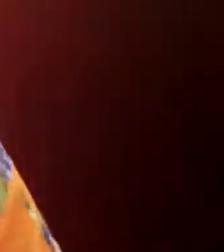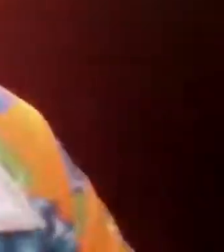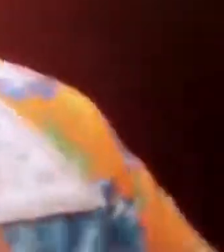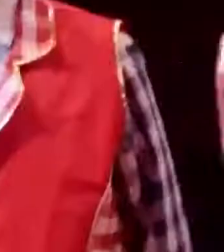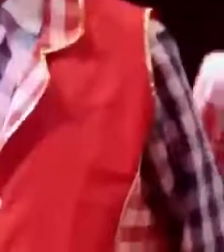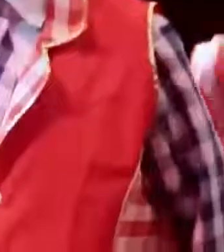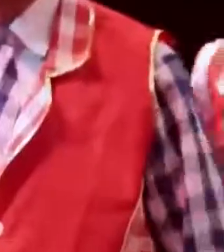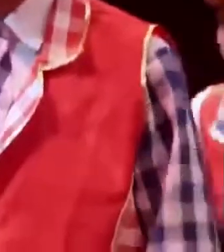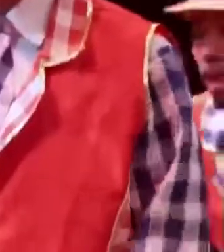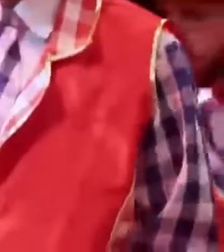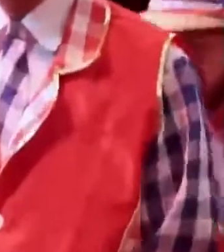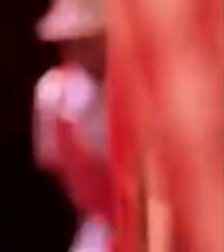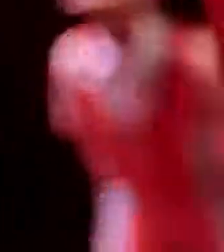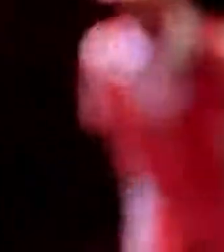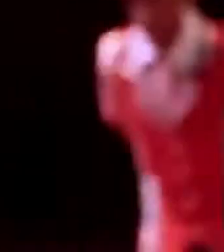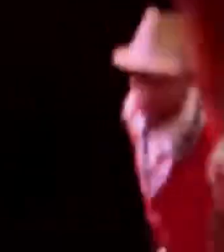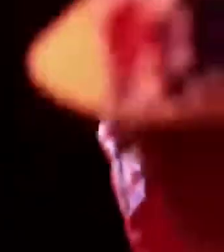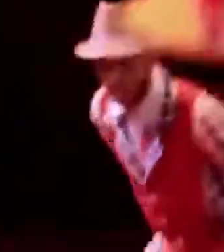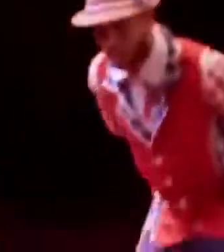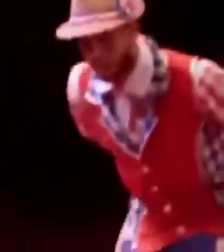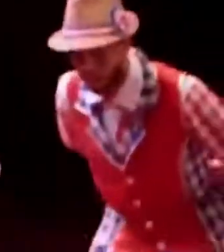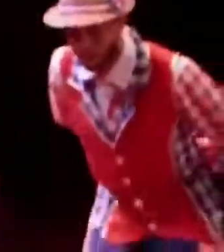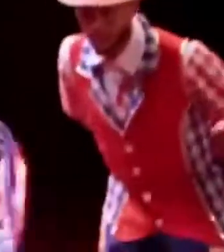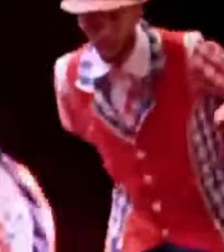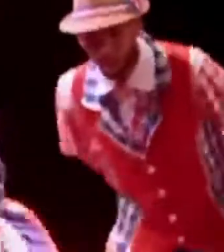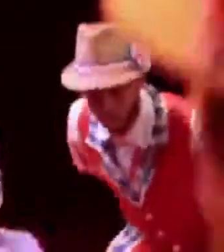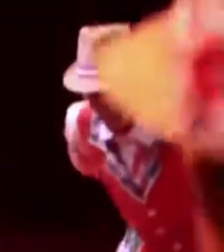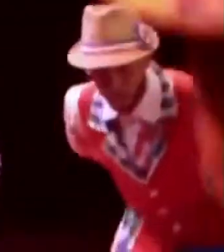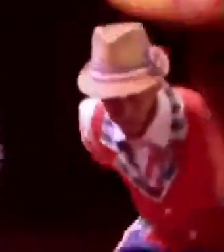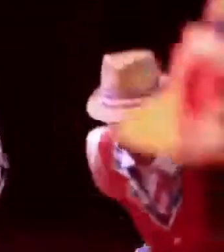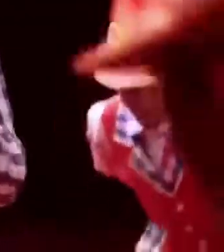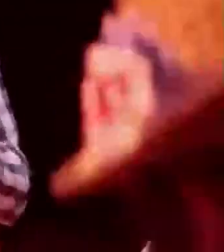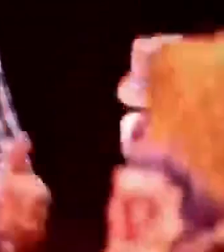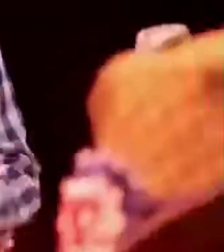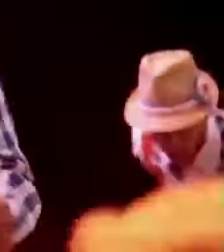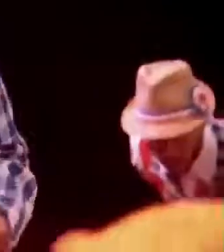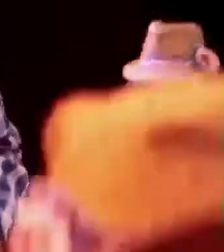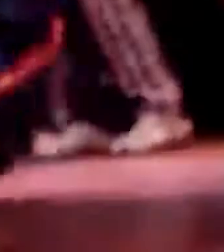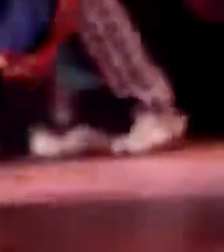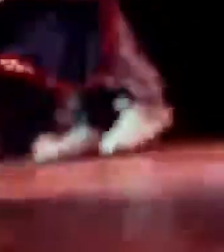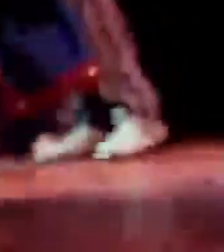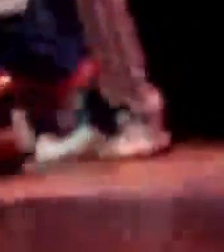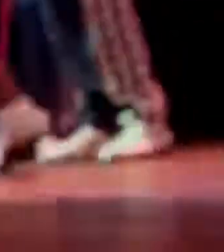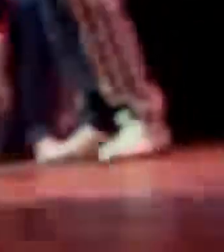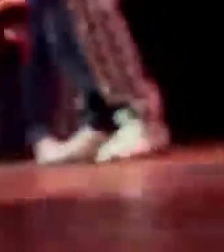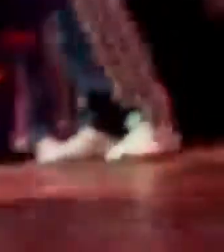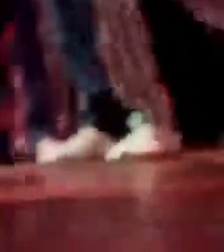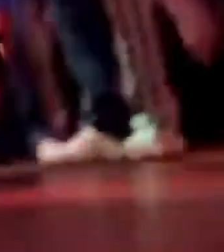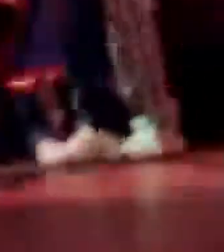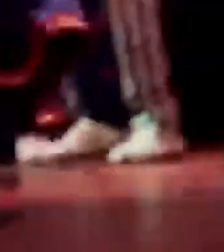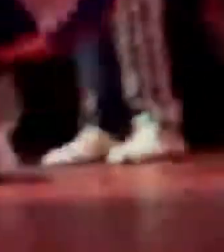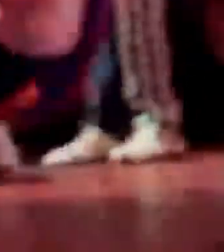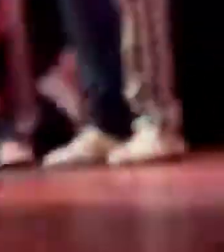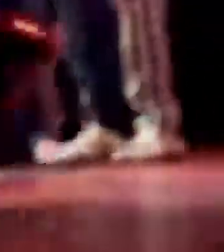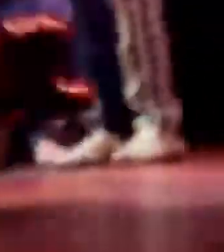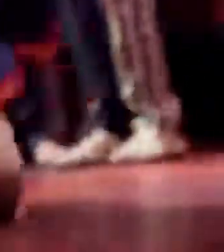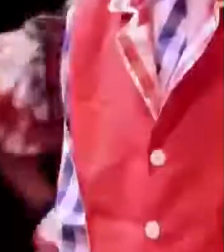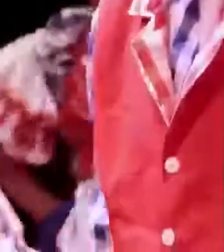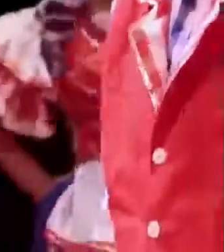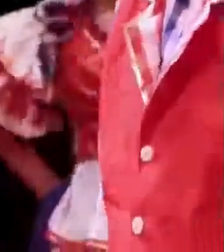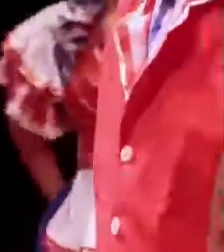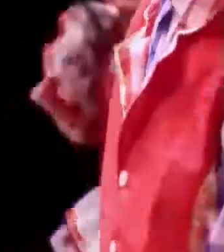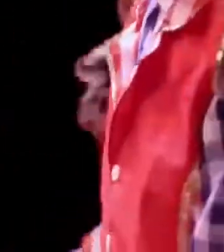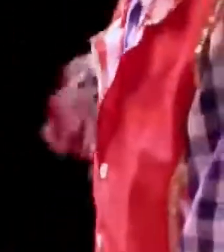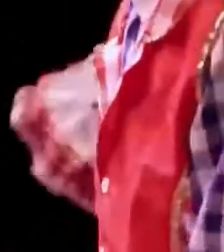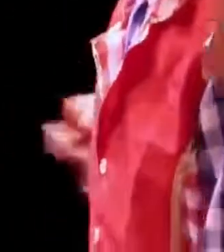miúda. Sou pau de arara, tenho história e tradição. Bato com o pé com a mão na hora do meu pisar. Rapá, meu corpo, dançar com fé,